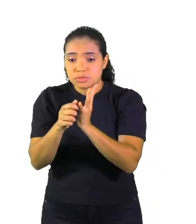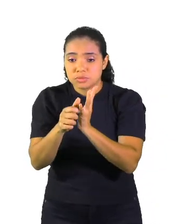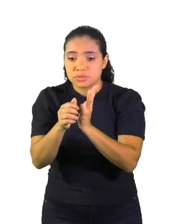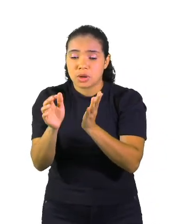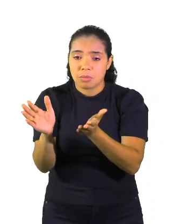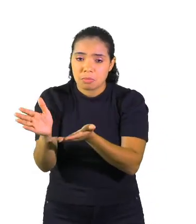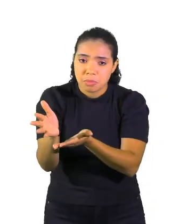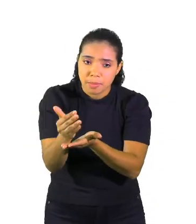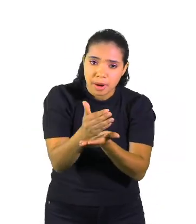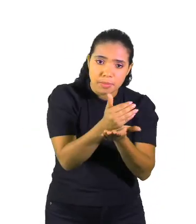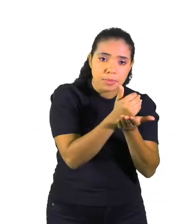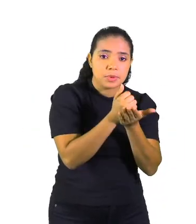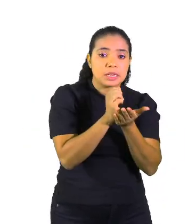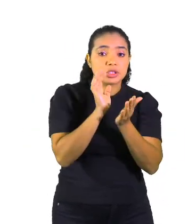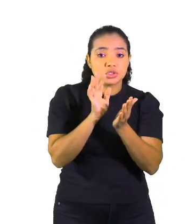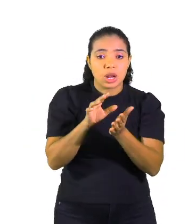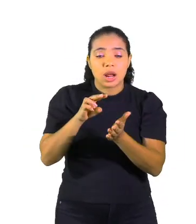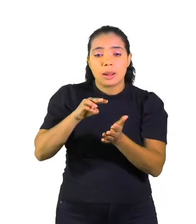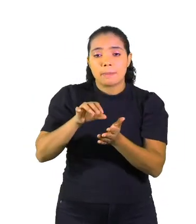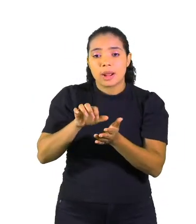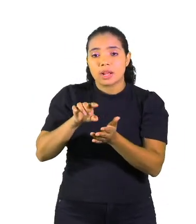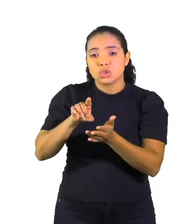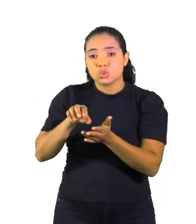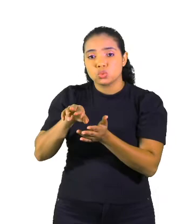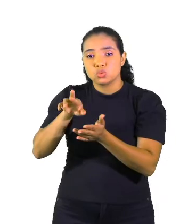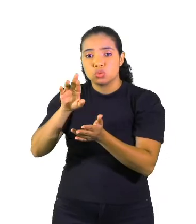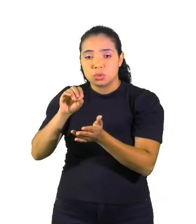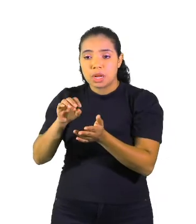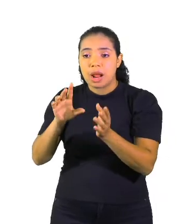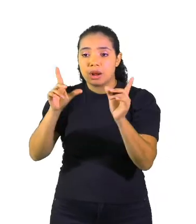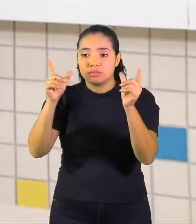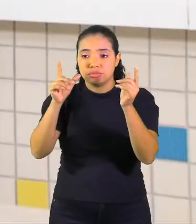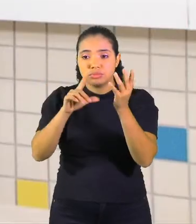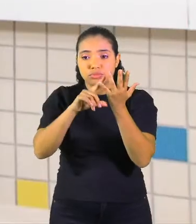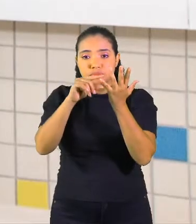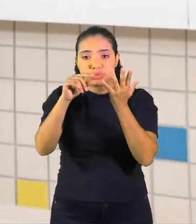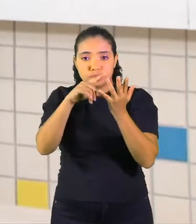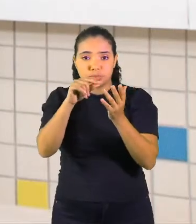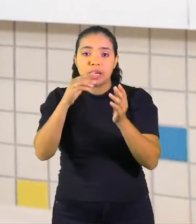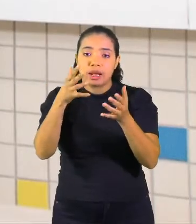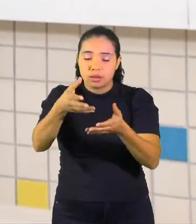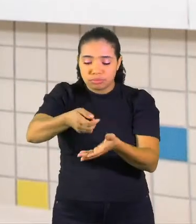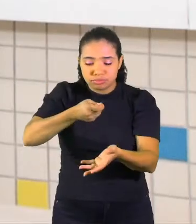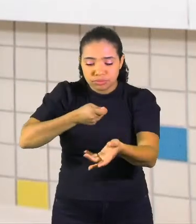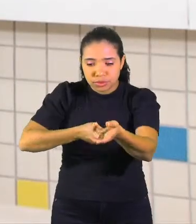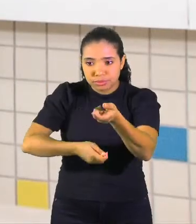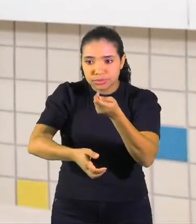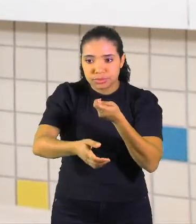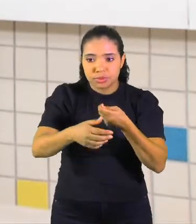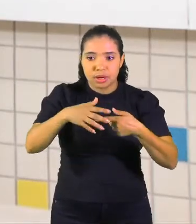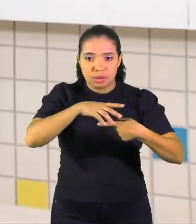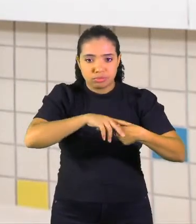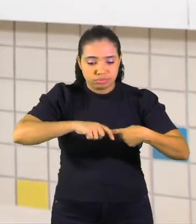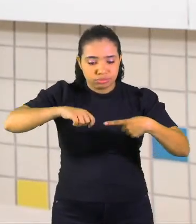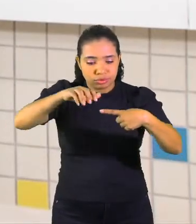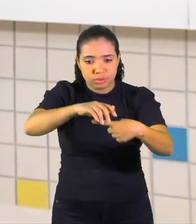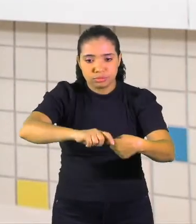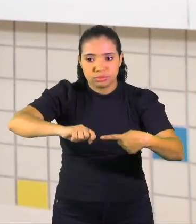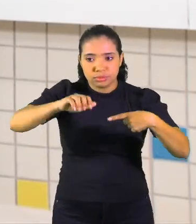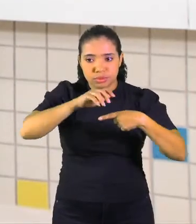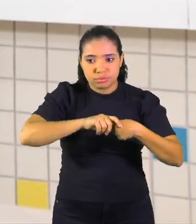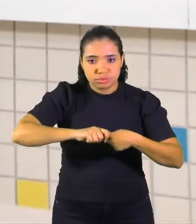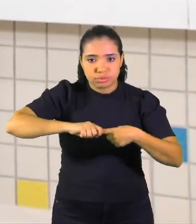ser colhido, maduro. Aí já diminui um pouco das folhas e aí ele é retirado, colocado